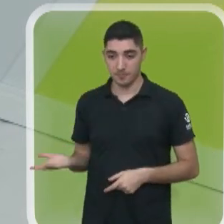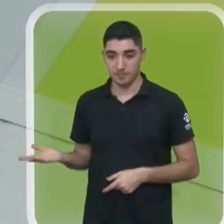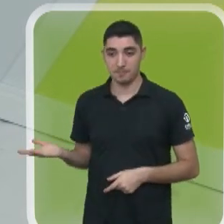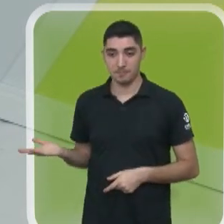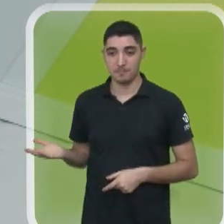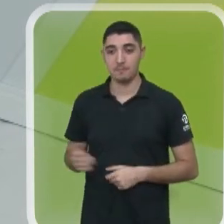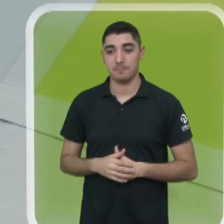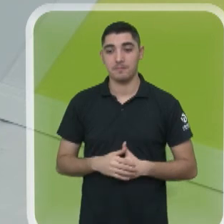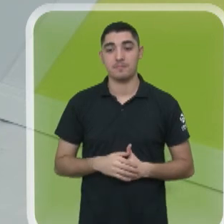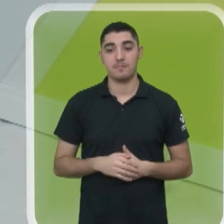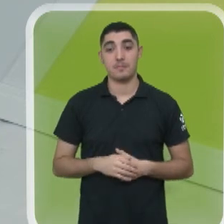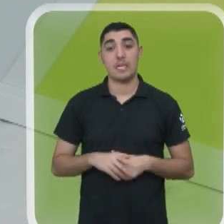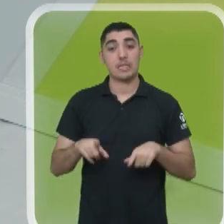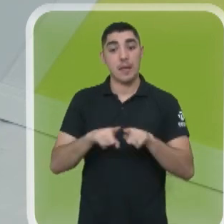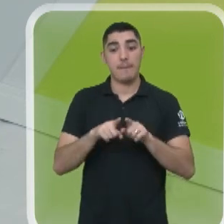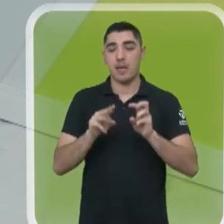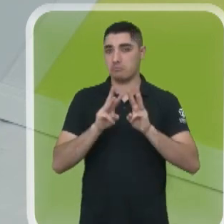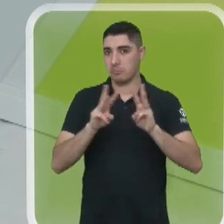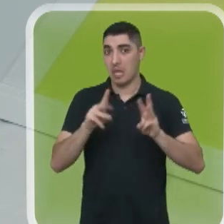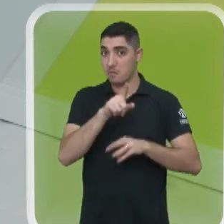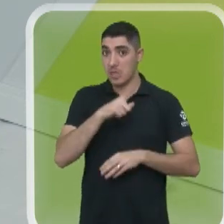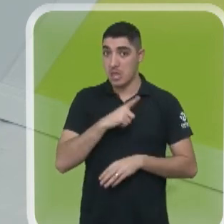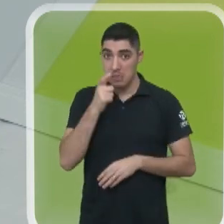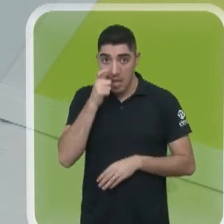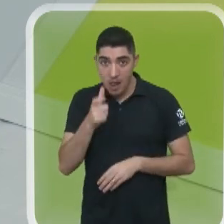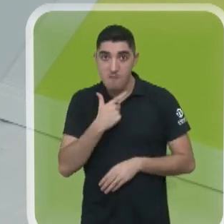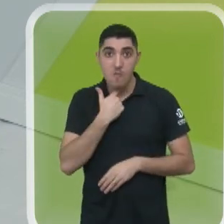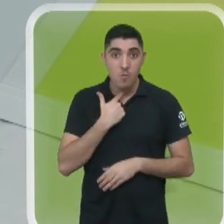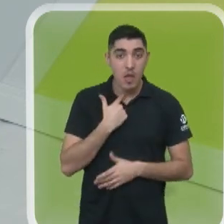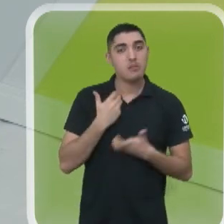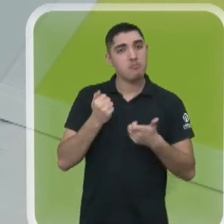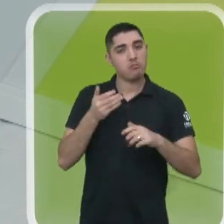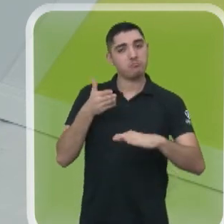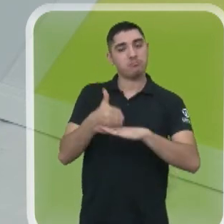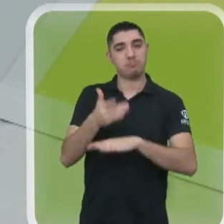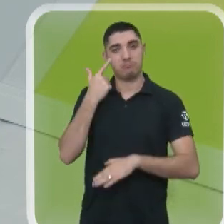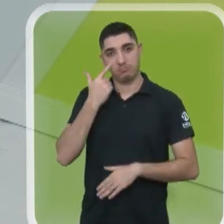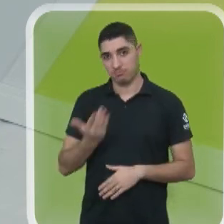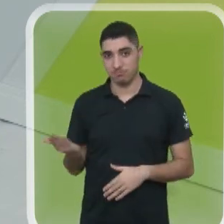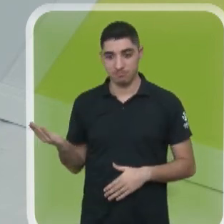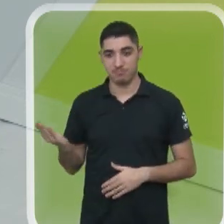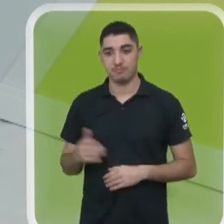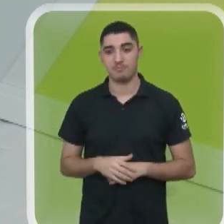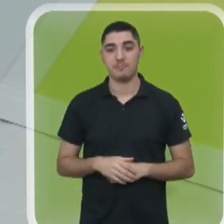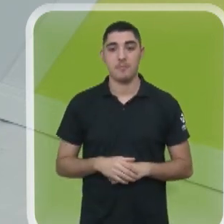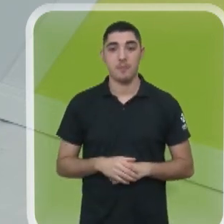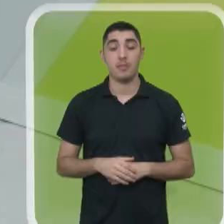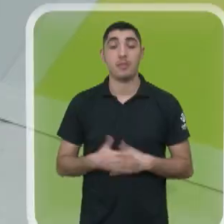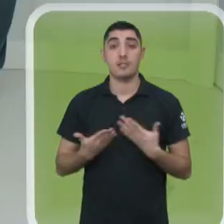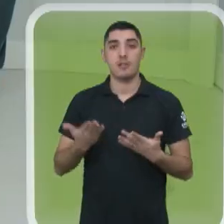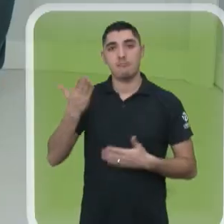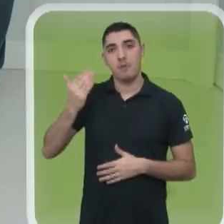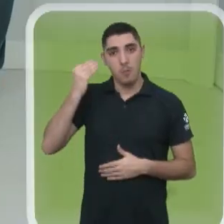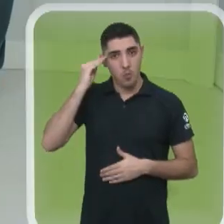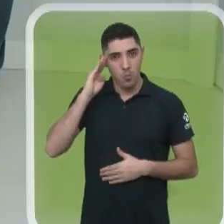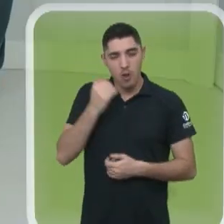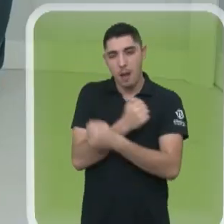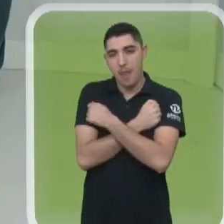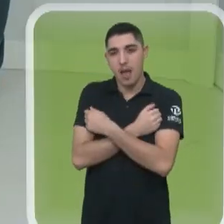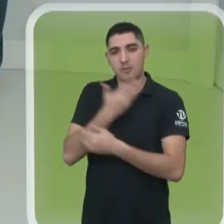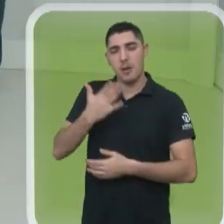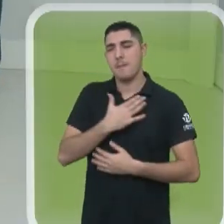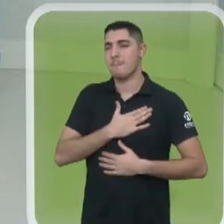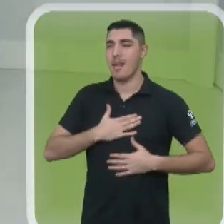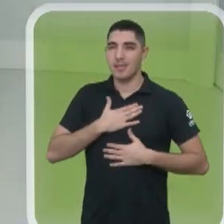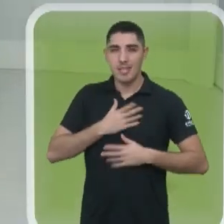Instagram e o site dela se você que se interessou tá vendo nosso programa é só entrar lá e fazer contato com as meninas tá certo ou não grande abraço para você